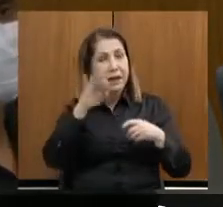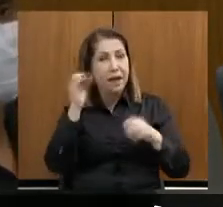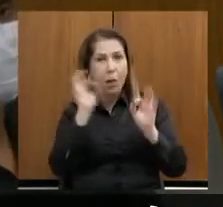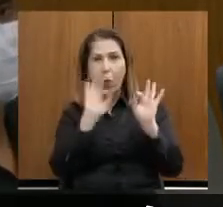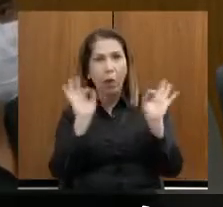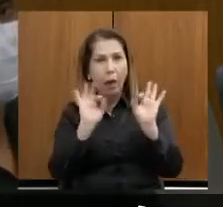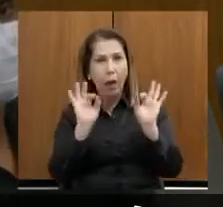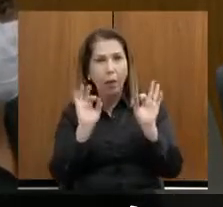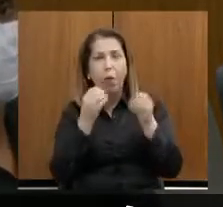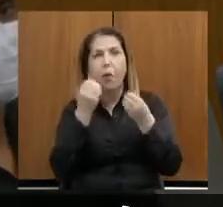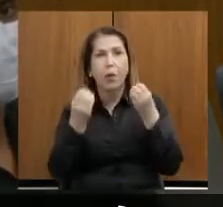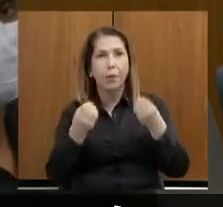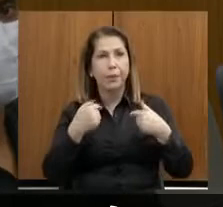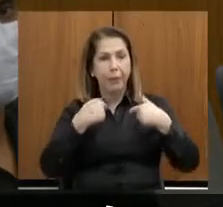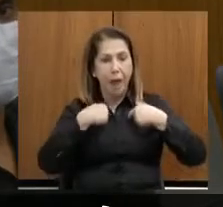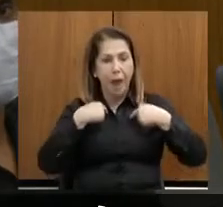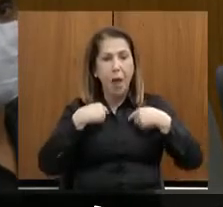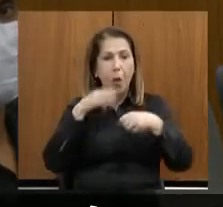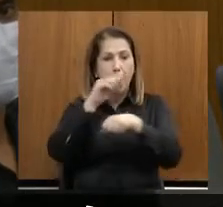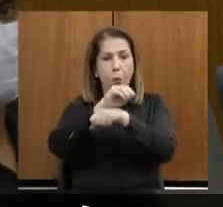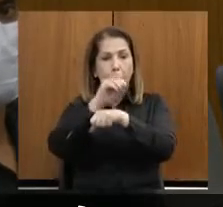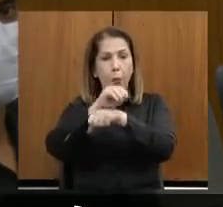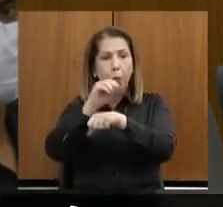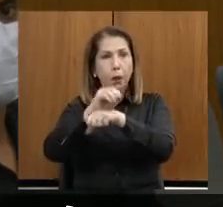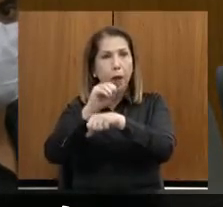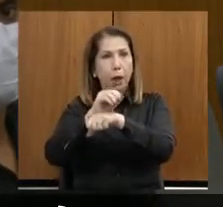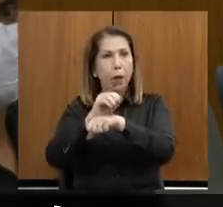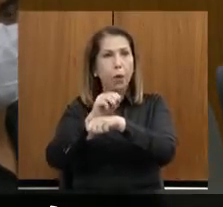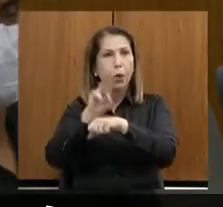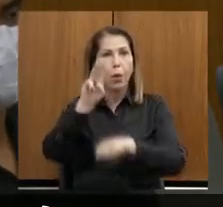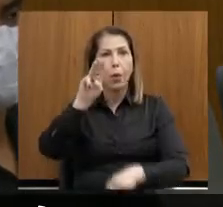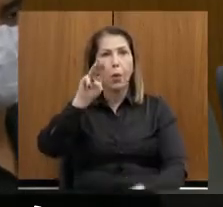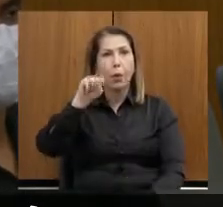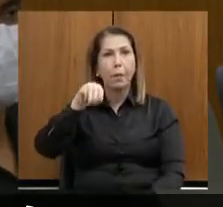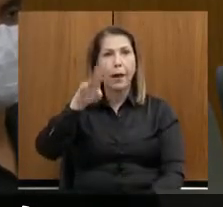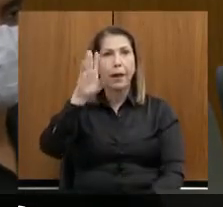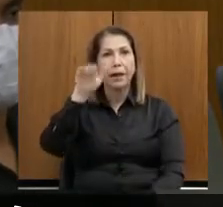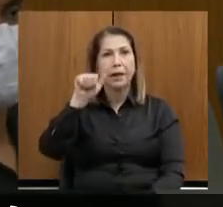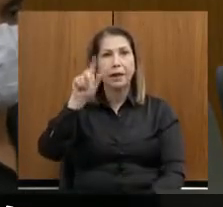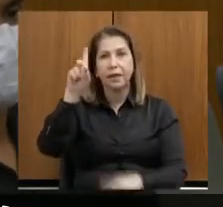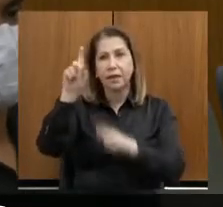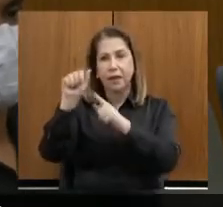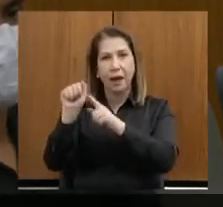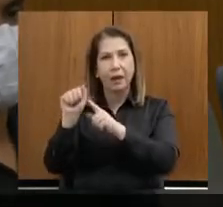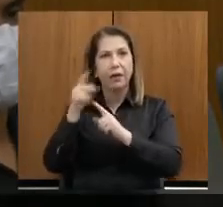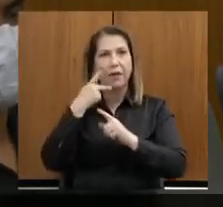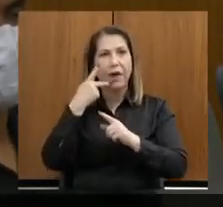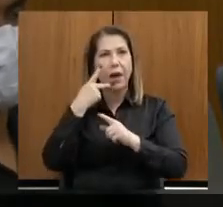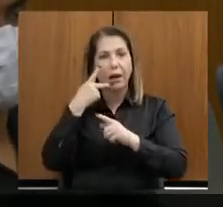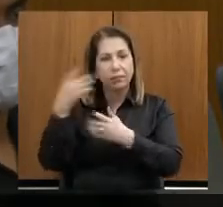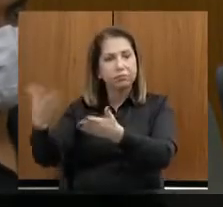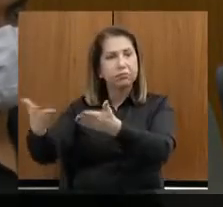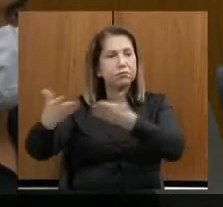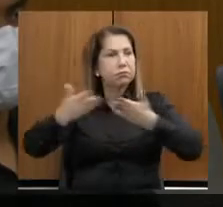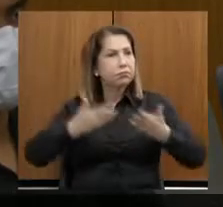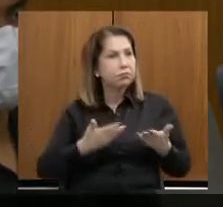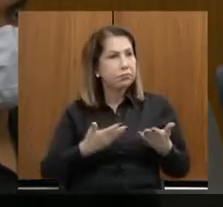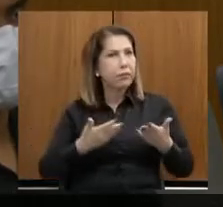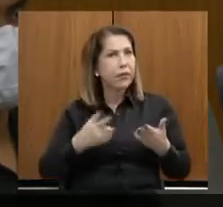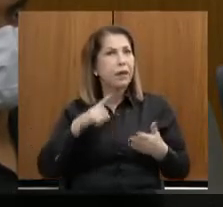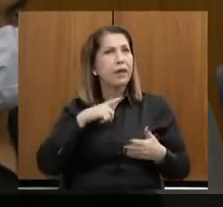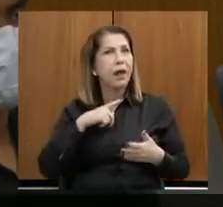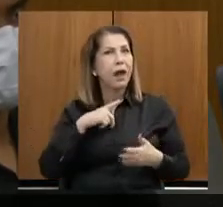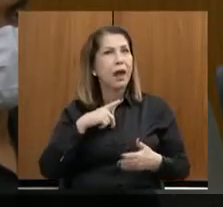eu como zelador de umbanda eu tô falando isso em público eu atendo um